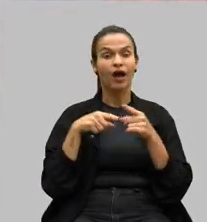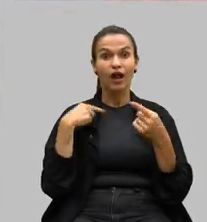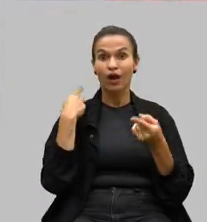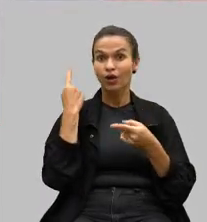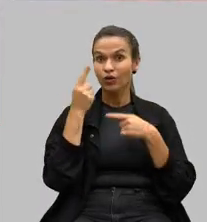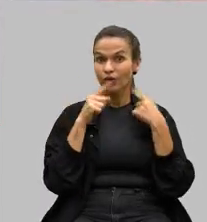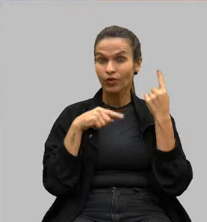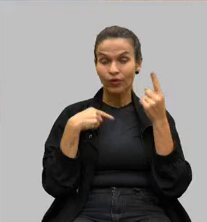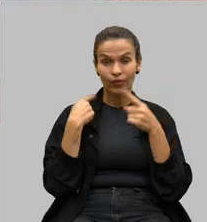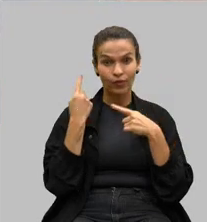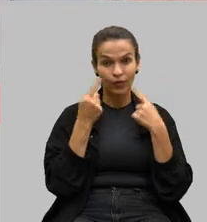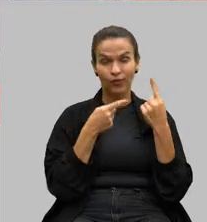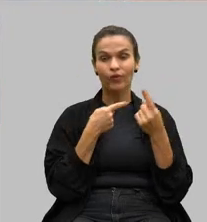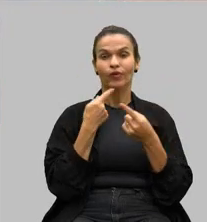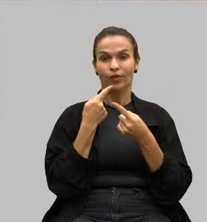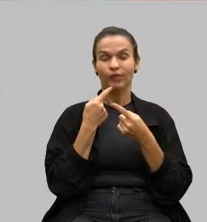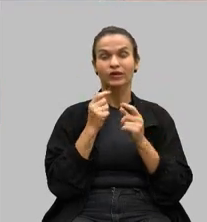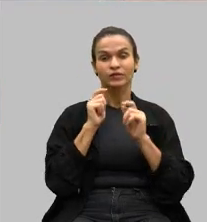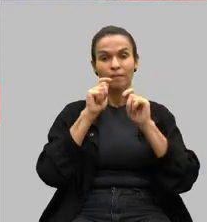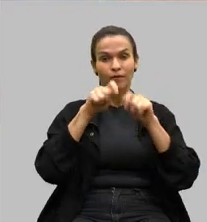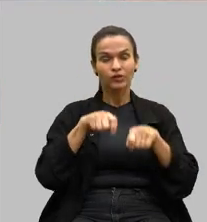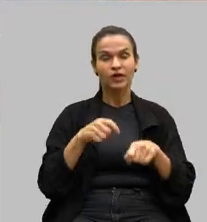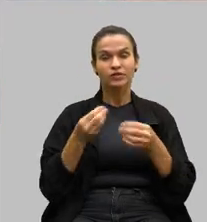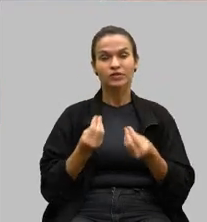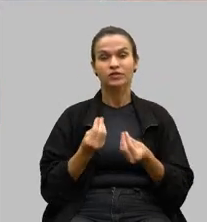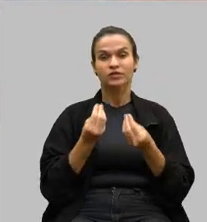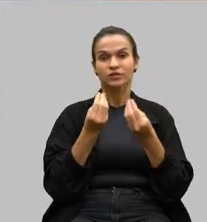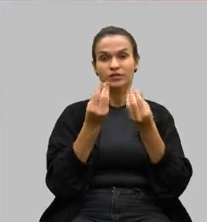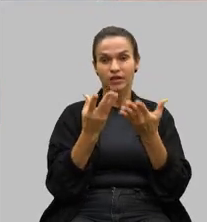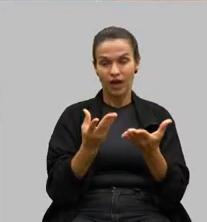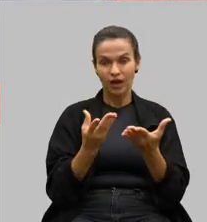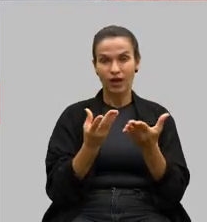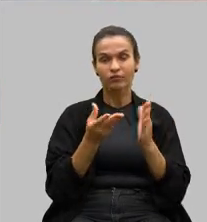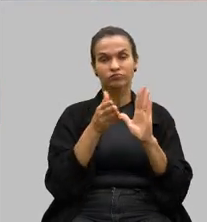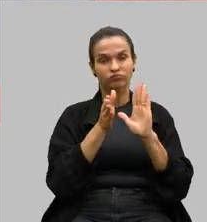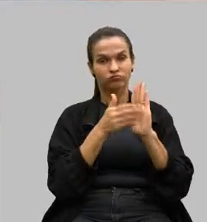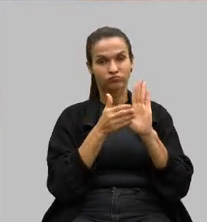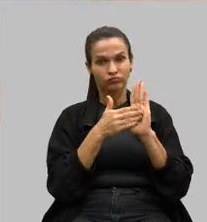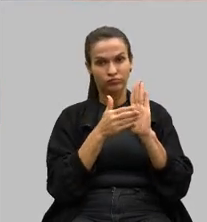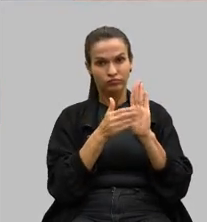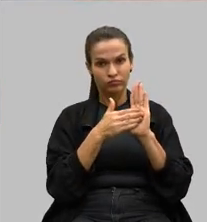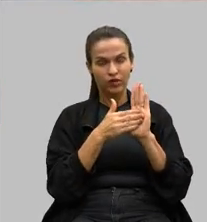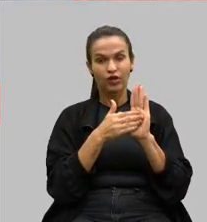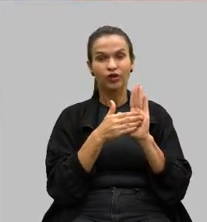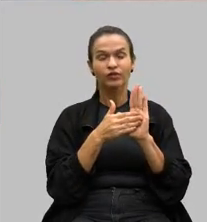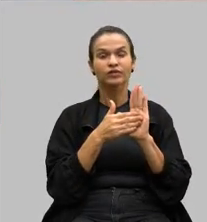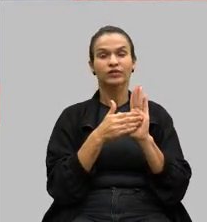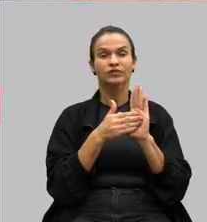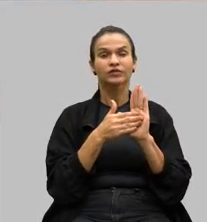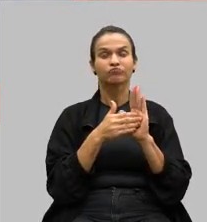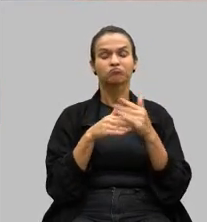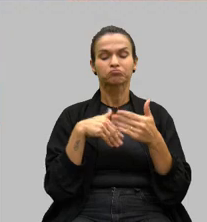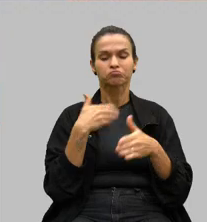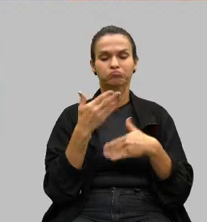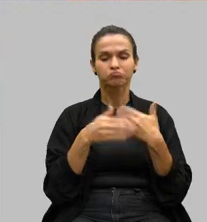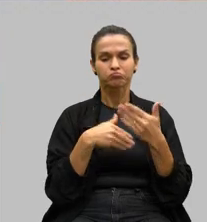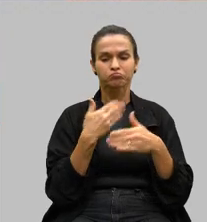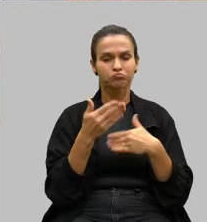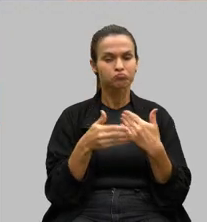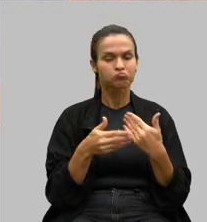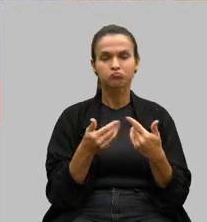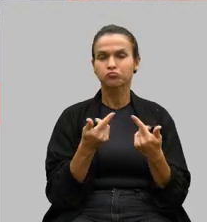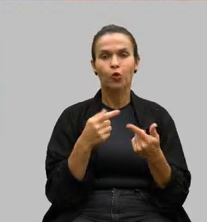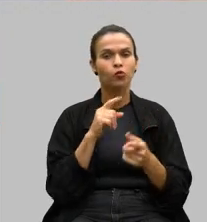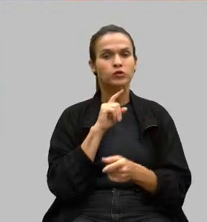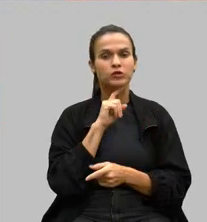foi para que se pudesse entregar os pareceres e no final das contas e não se